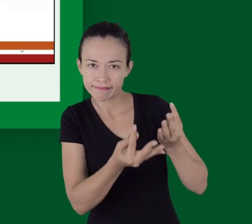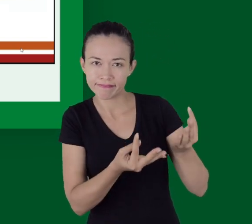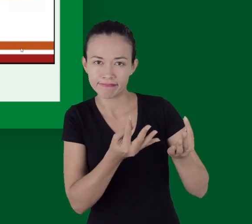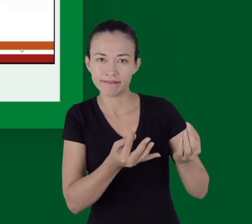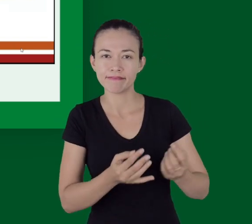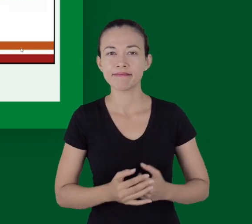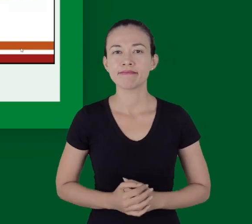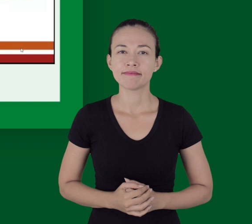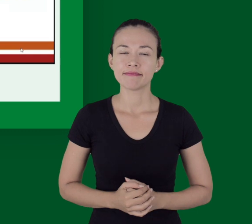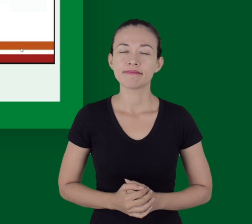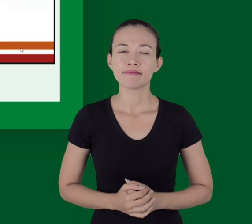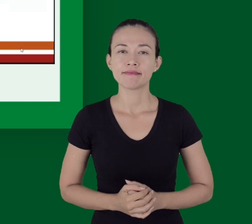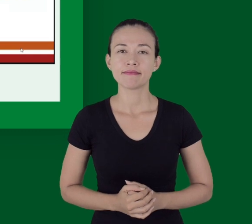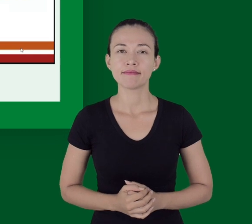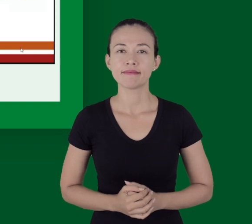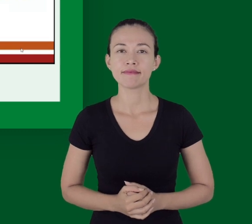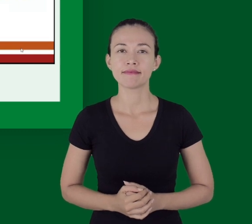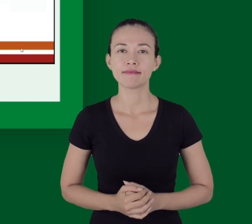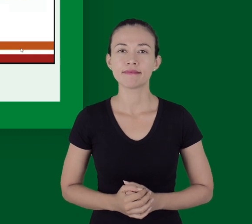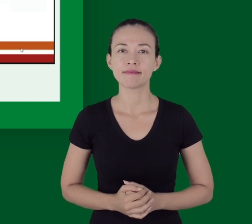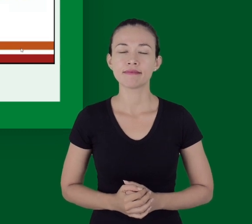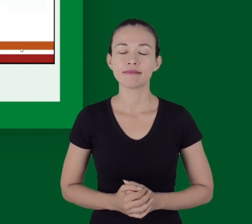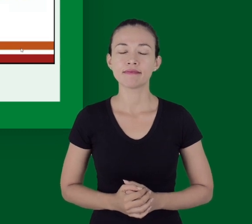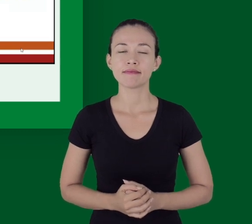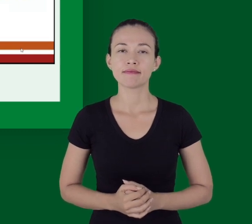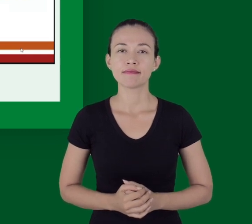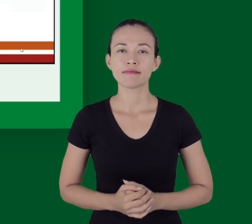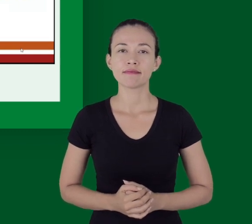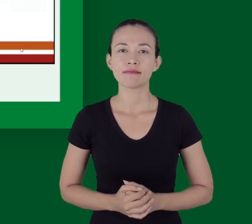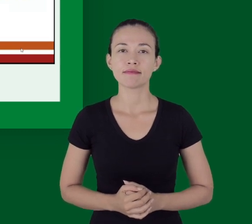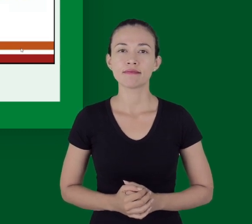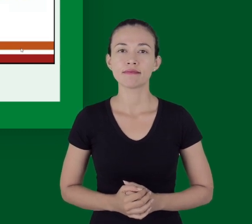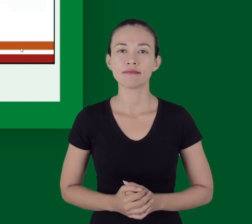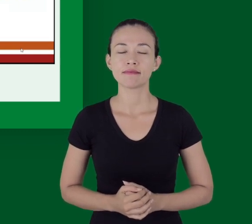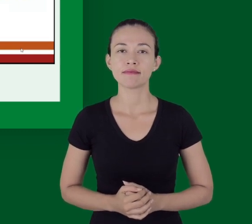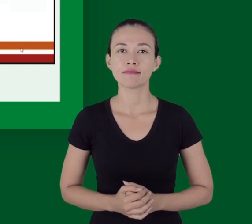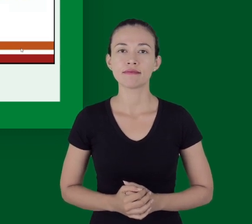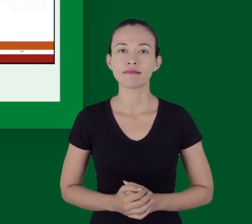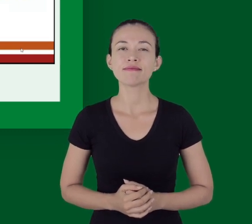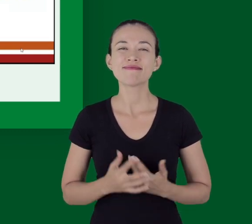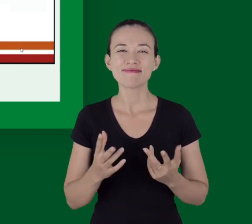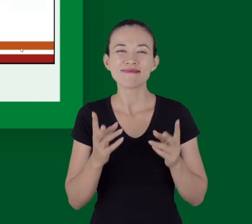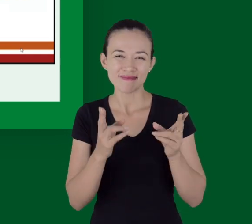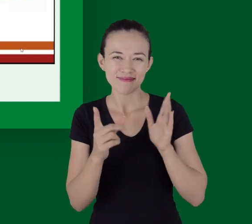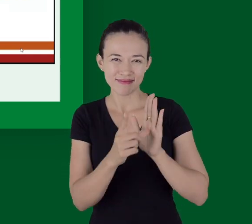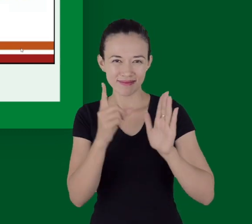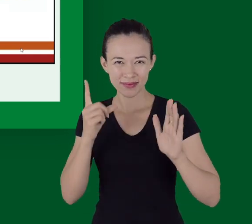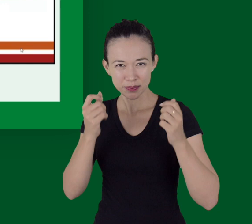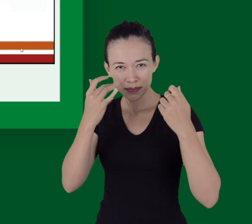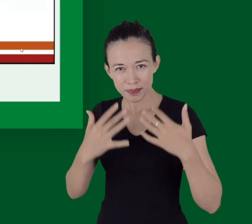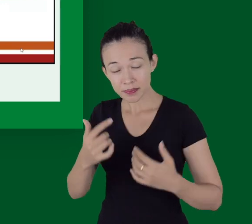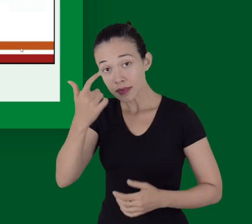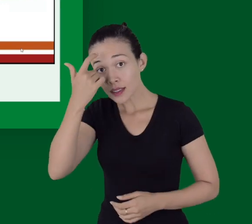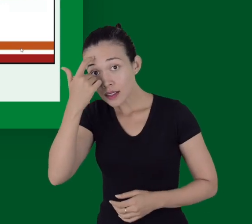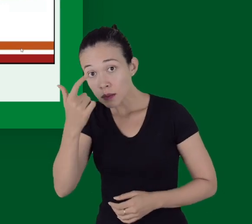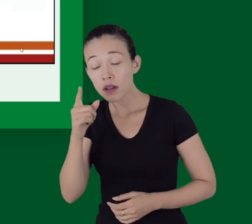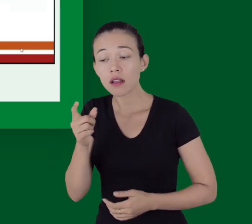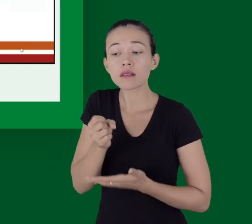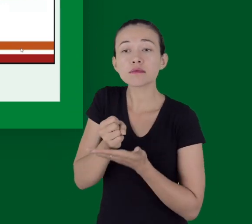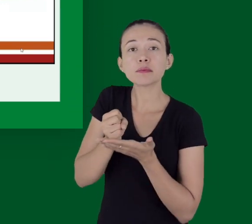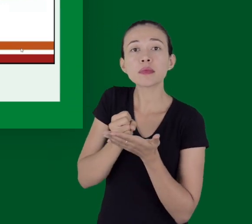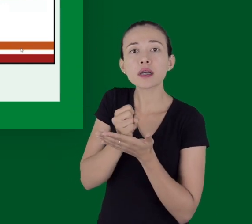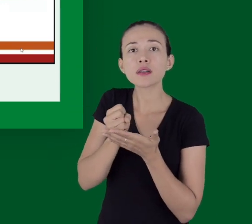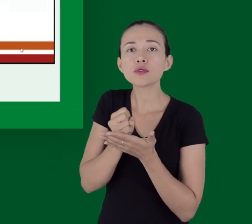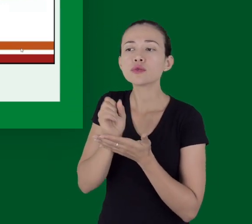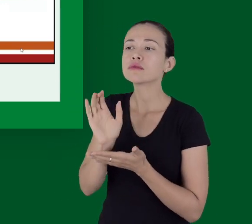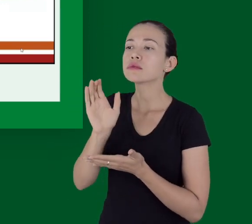exemplo, na chegada, na agregação plaquetária, né? Na chegada das plaquetas e a agregação dela para a formação do trombo. Você acha que